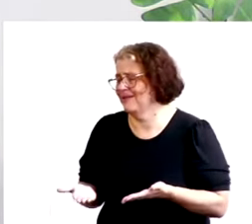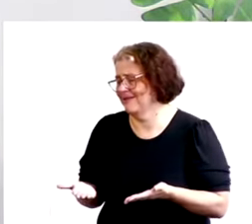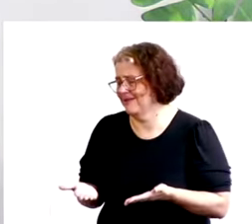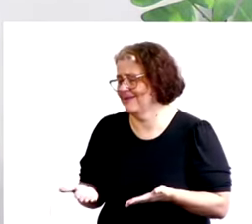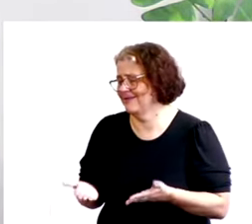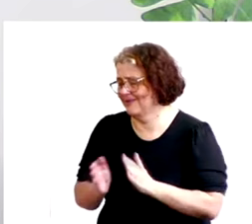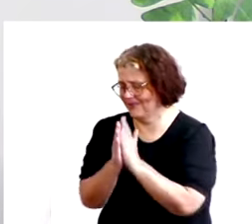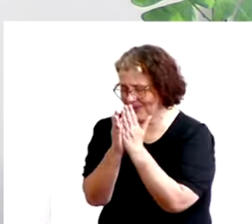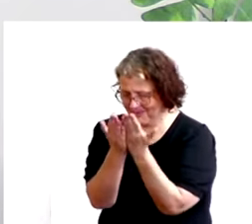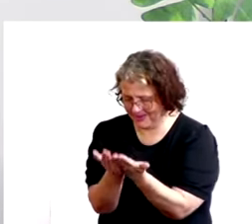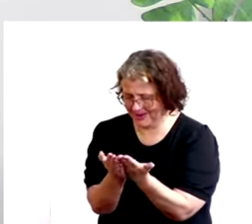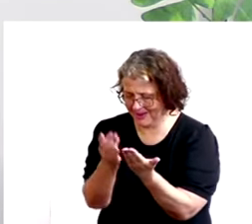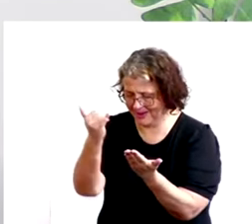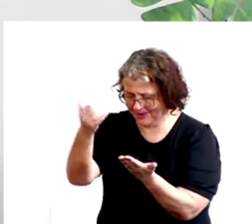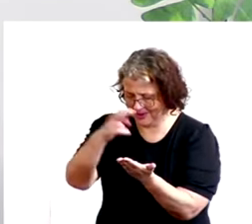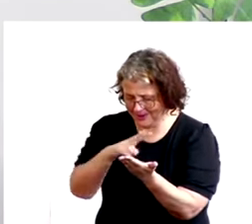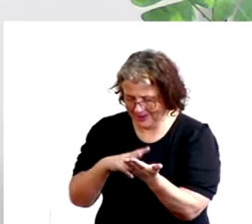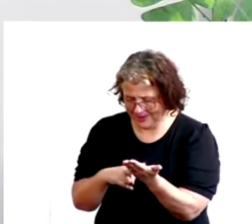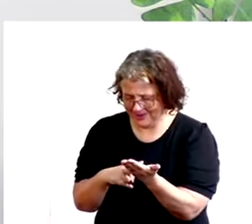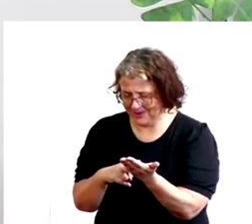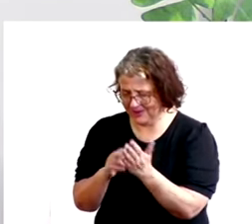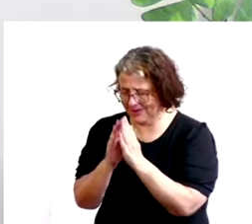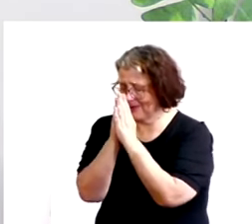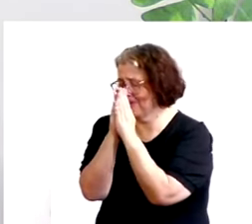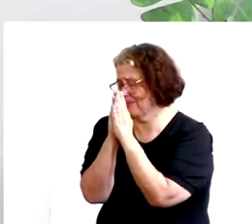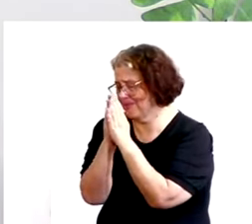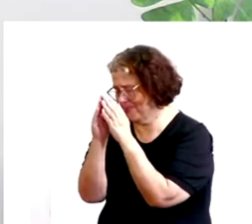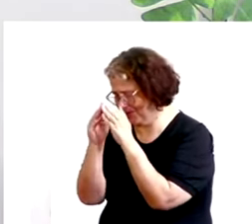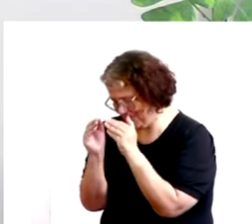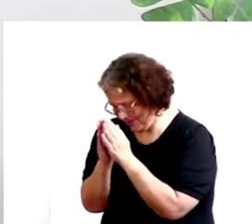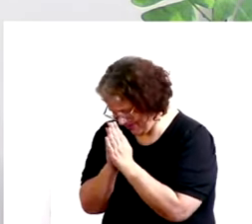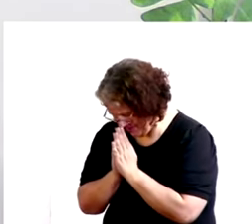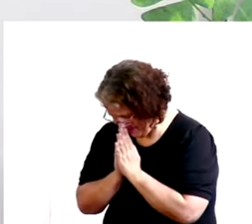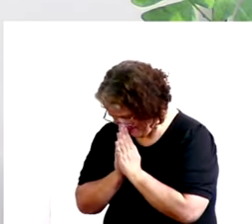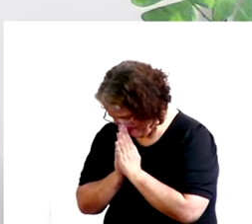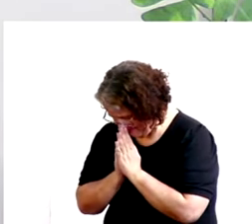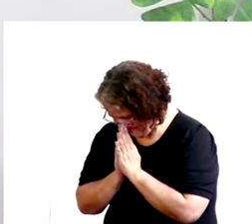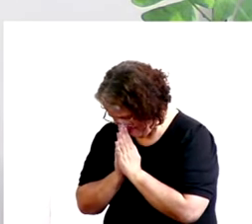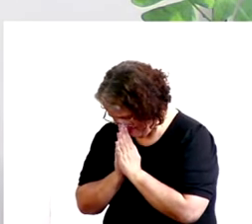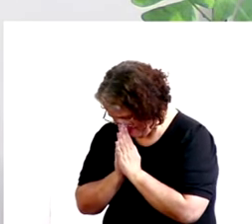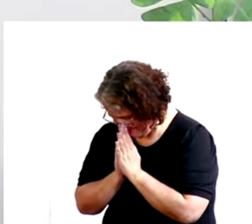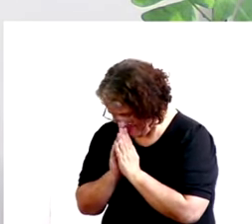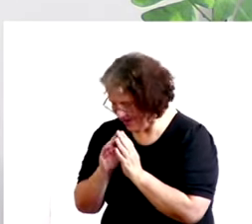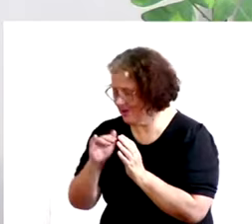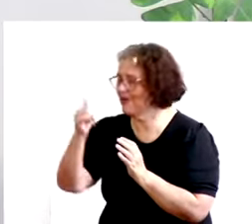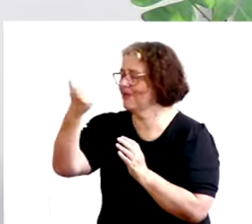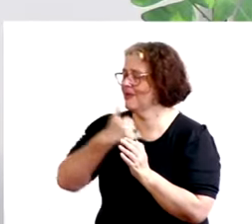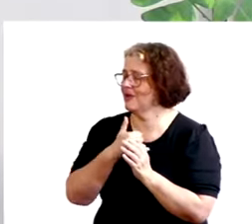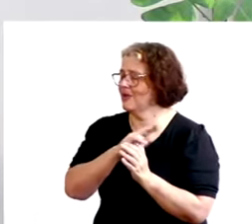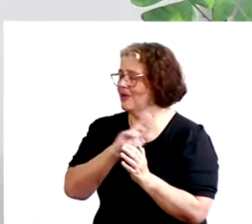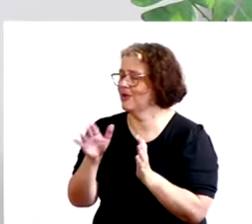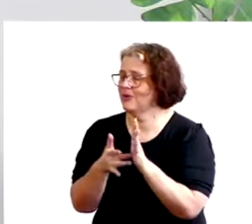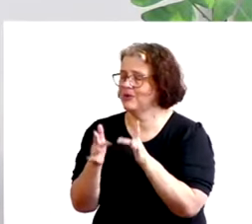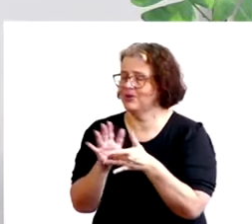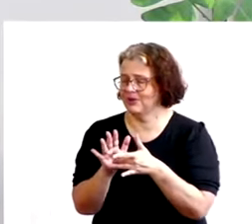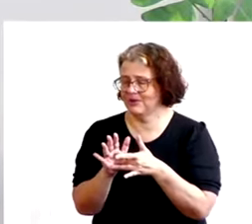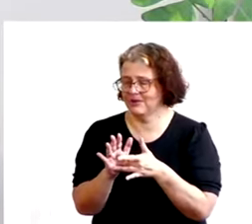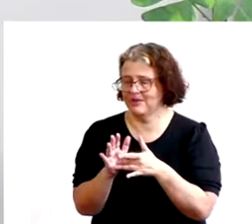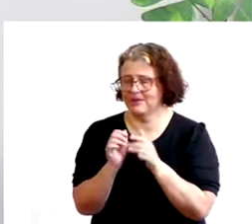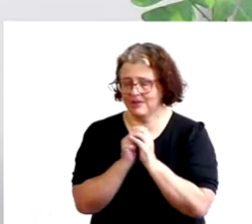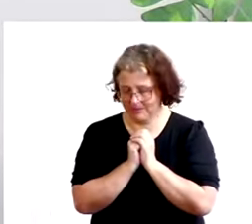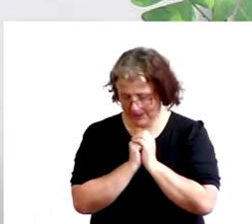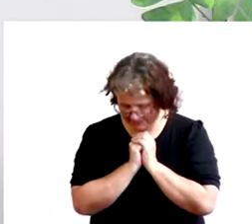essa é a nossa oração Nossa humilde oração que fazemos no nome de Jesus amém